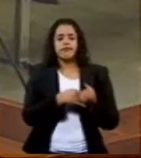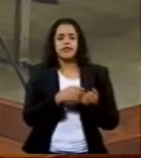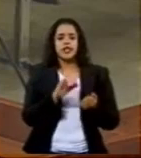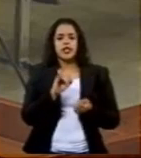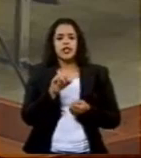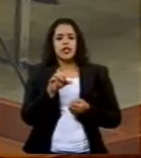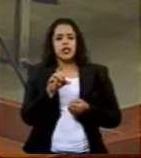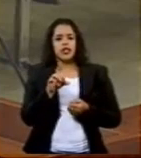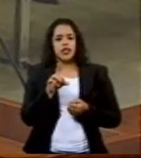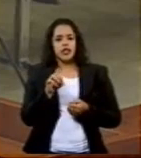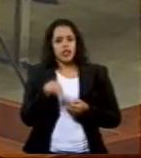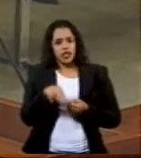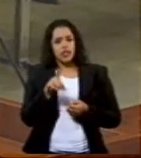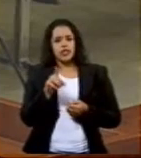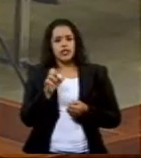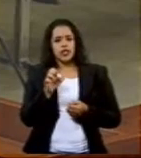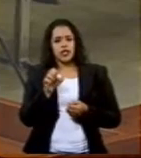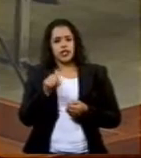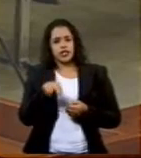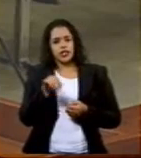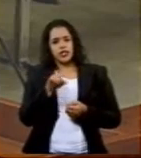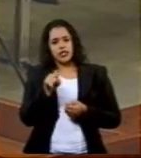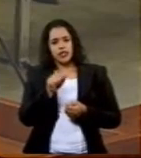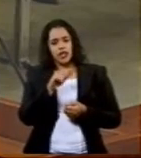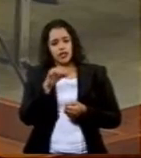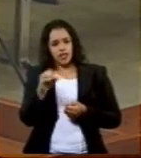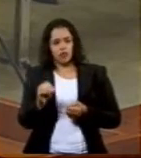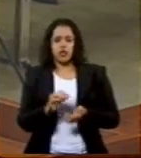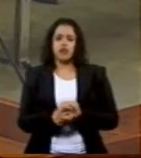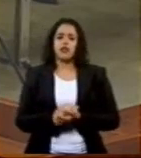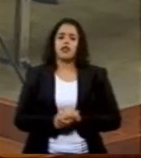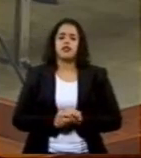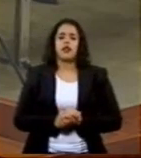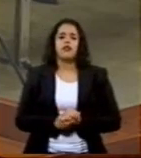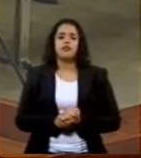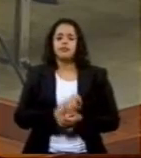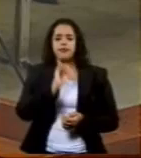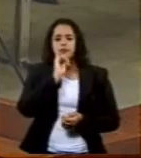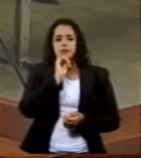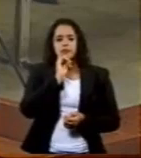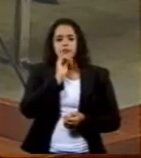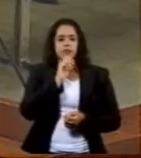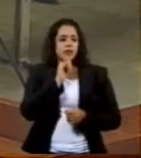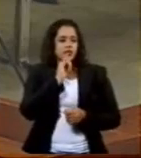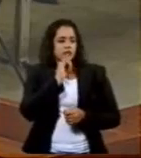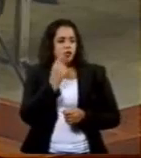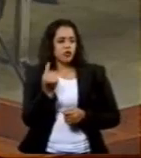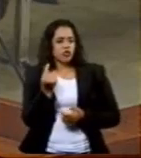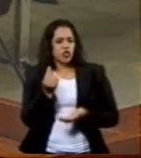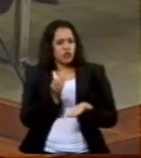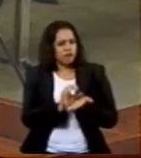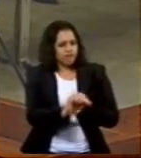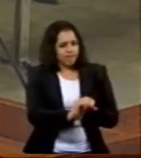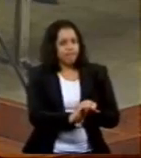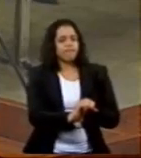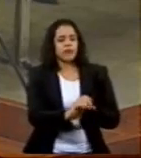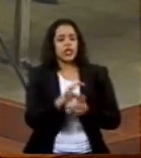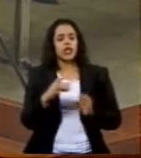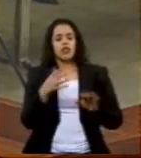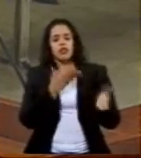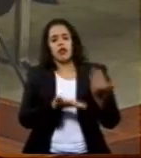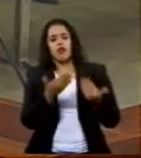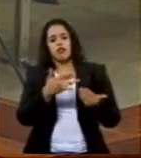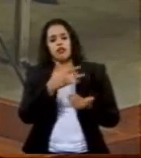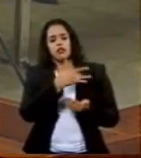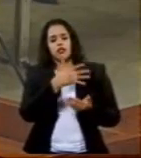a acidentes de trabalho. Além disso, a norma regulamentadora 29 do Ministério do Trabalho, que trata da segurança e saúde do trabalho